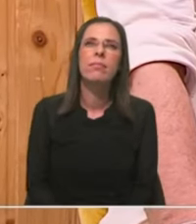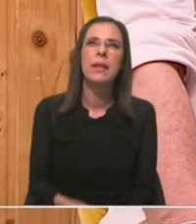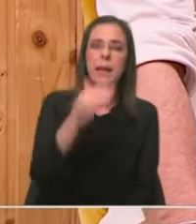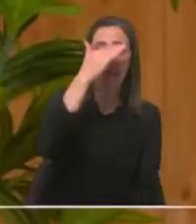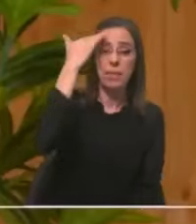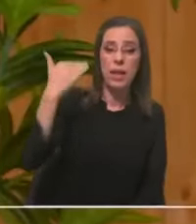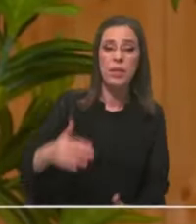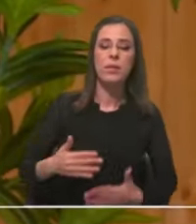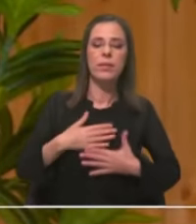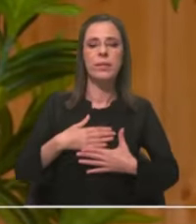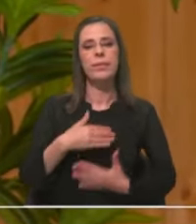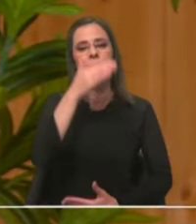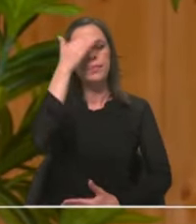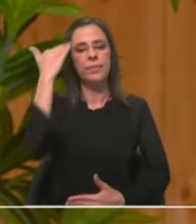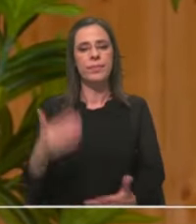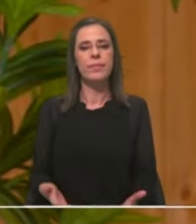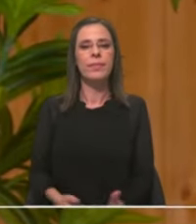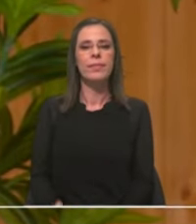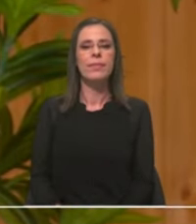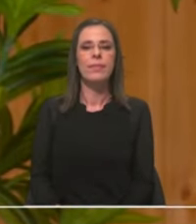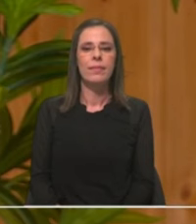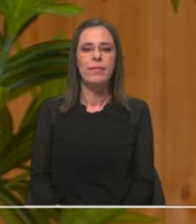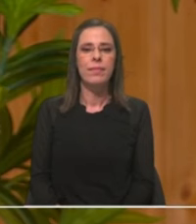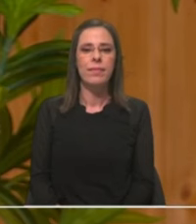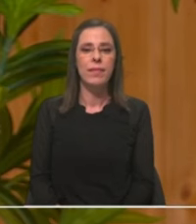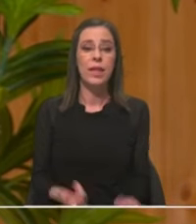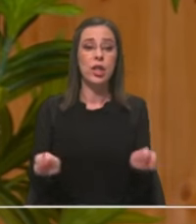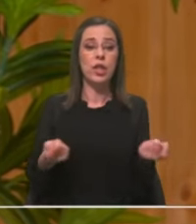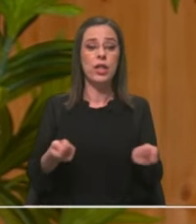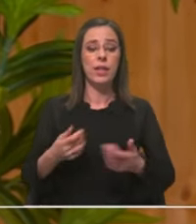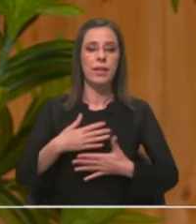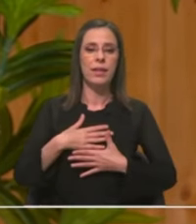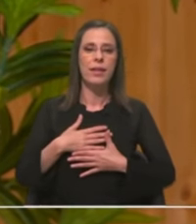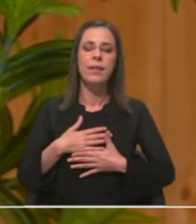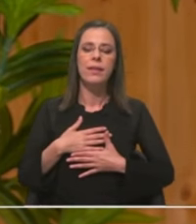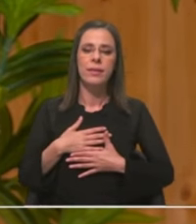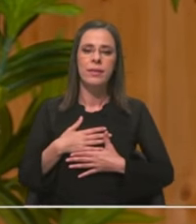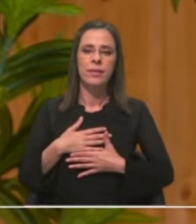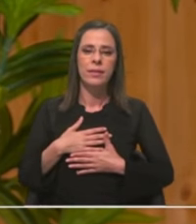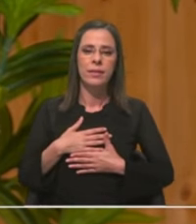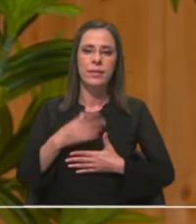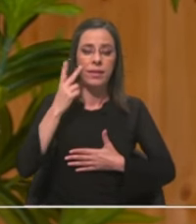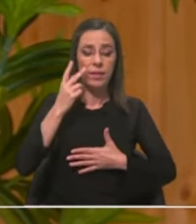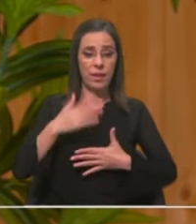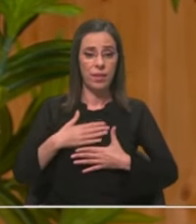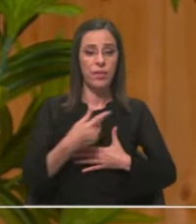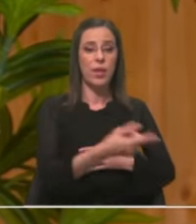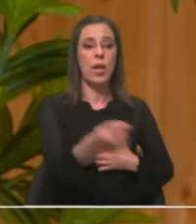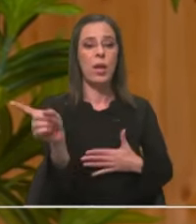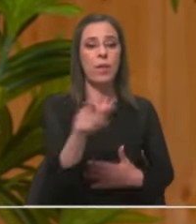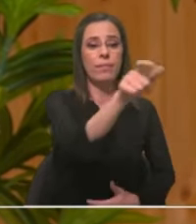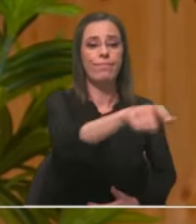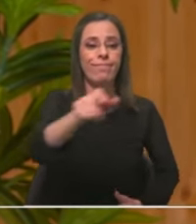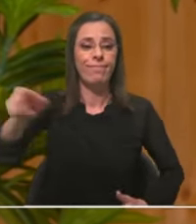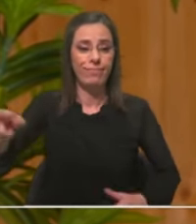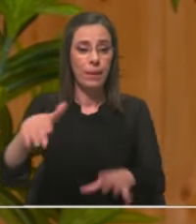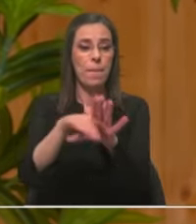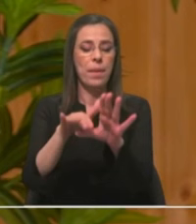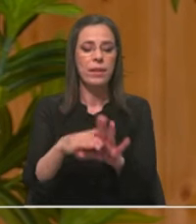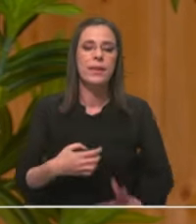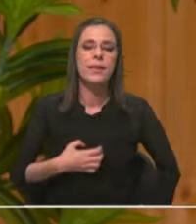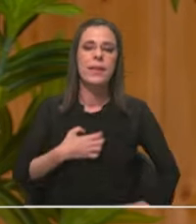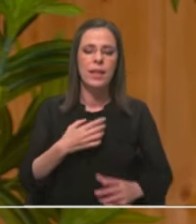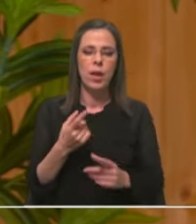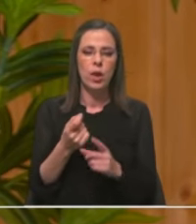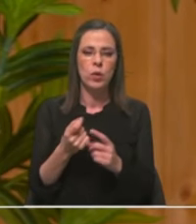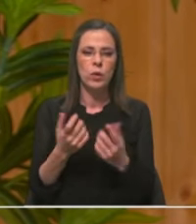mais difícil? Para mim, o mais difícil foi mesmo gerir a minha vida com os restantes concorrentes, porque lá está, sentia-se um